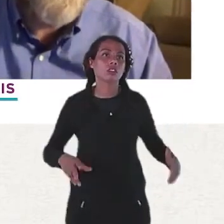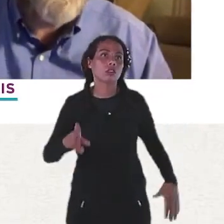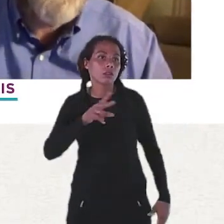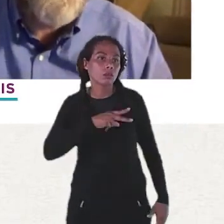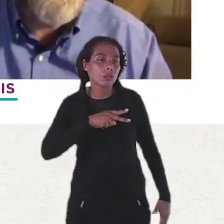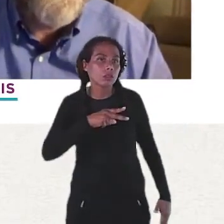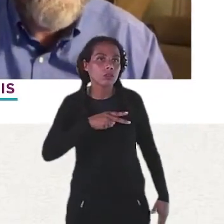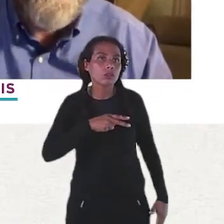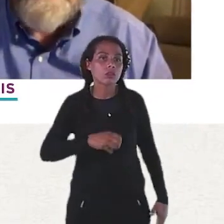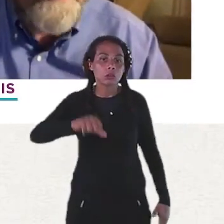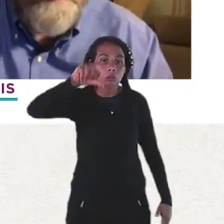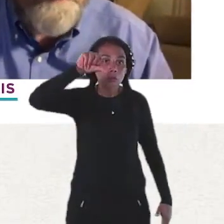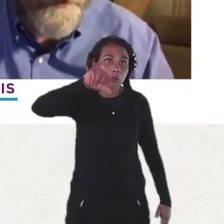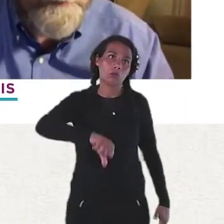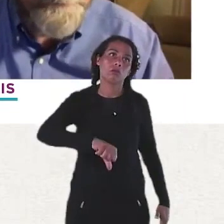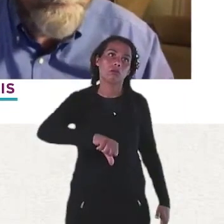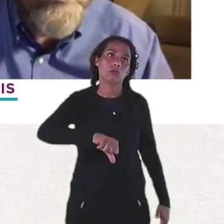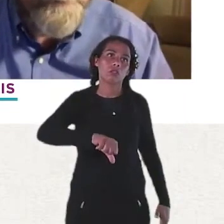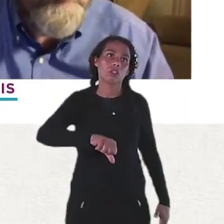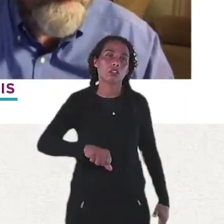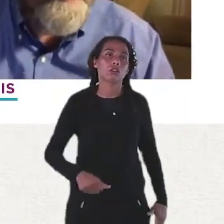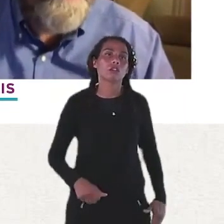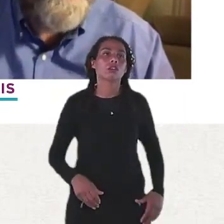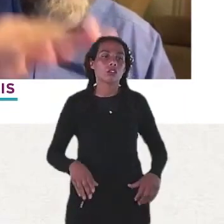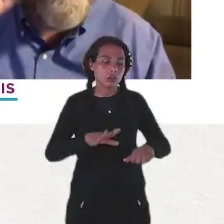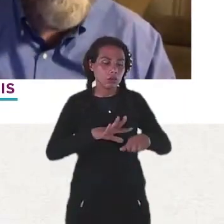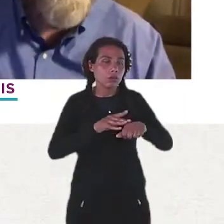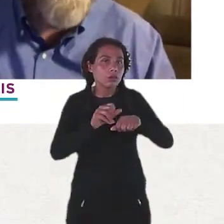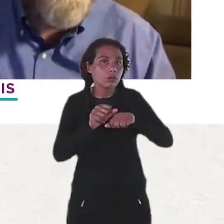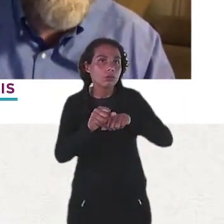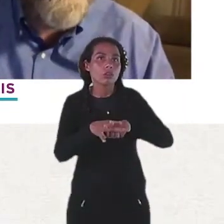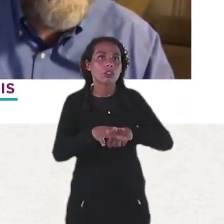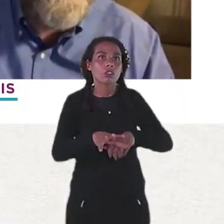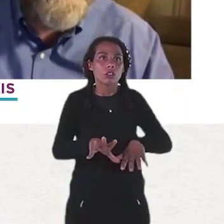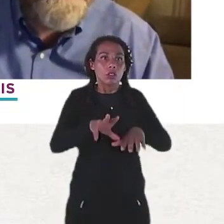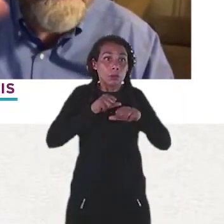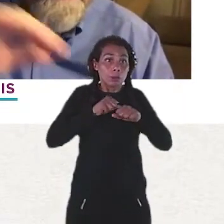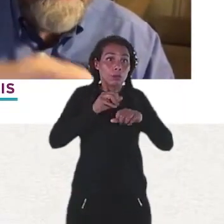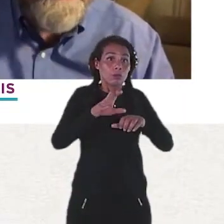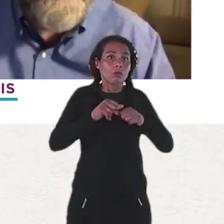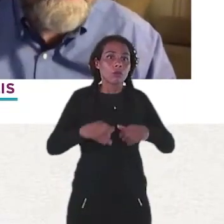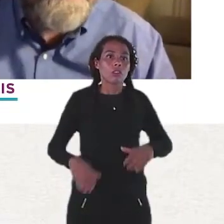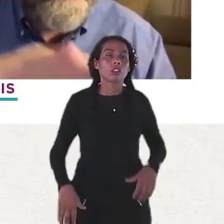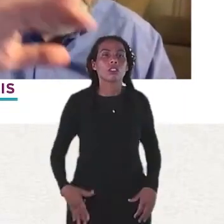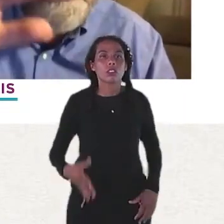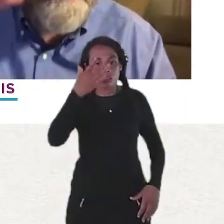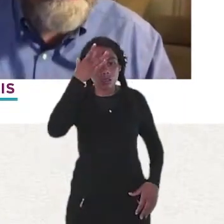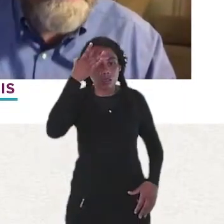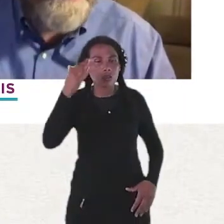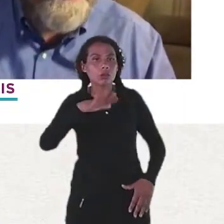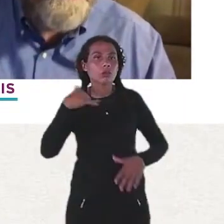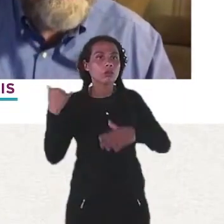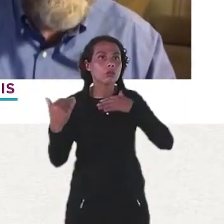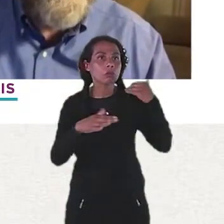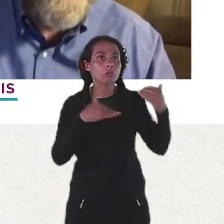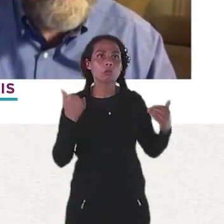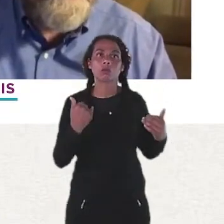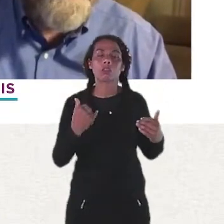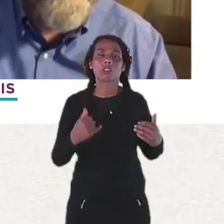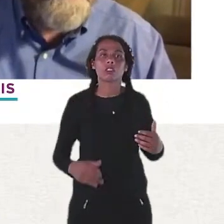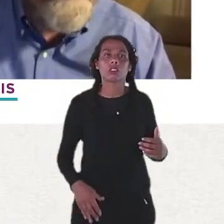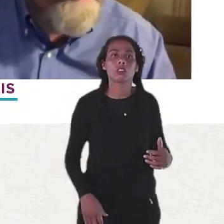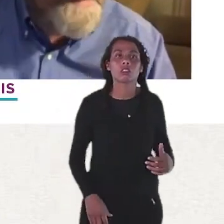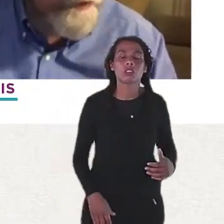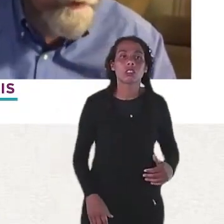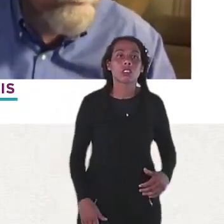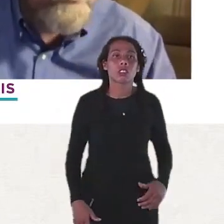população não quer tomar a vacina, de nenhuma forma. Então, se você vê a curva de vacinação americana, ela cresceu rapidamente. E parou.